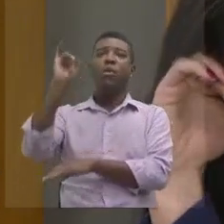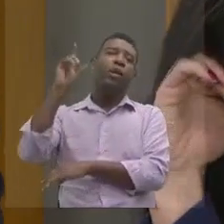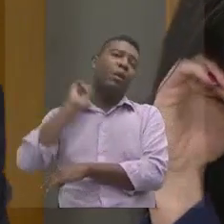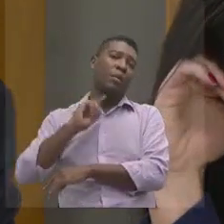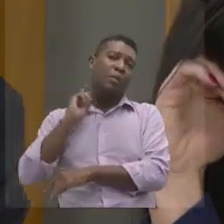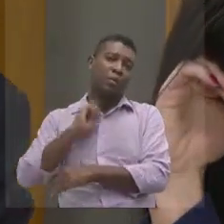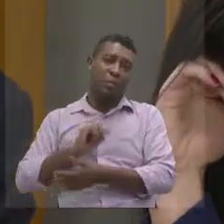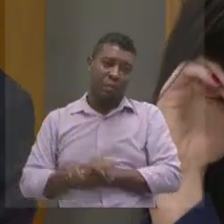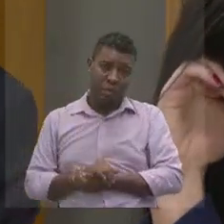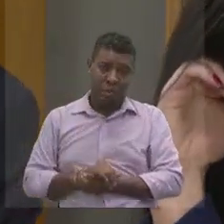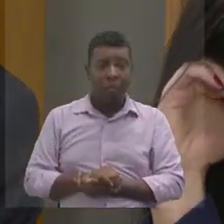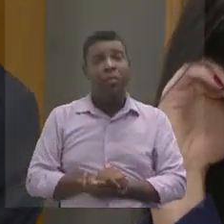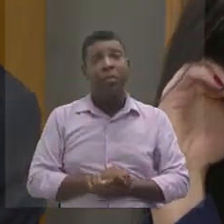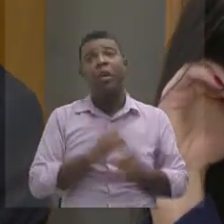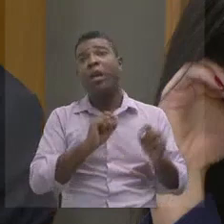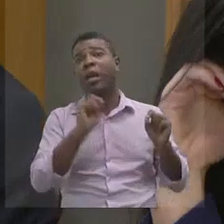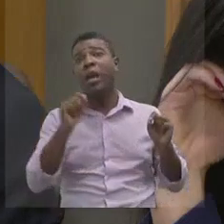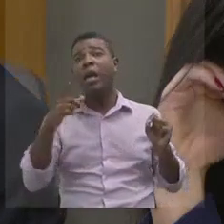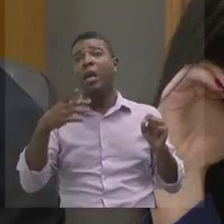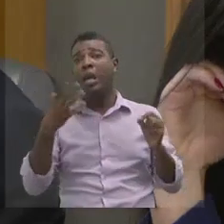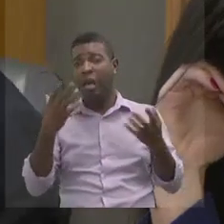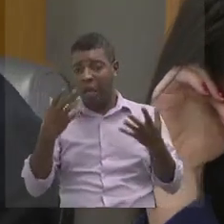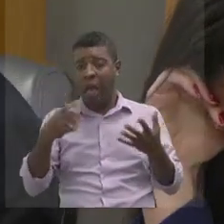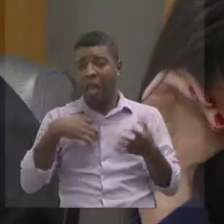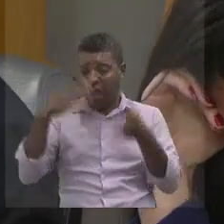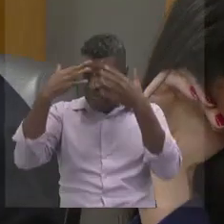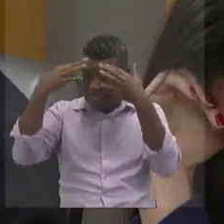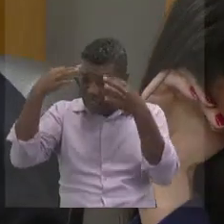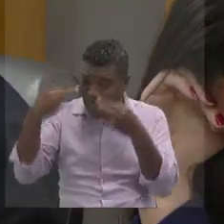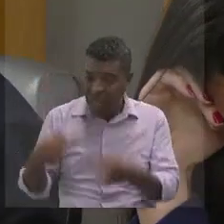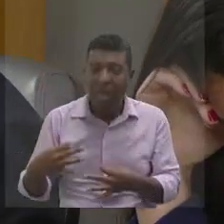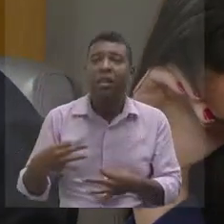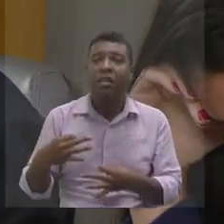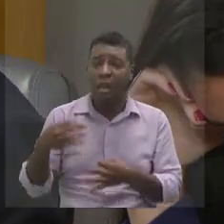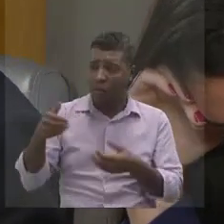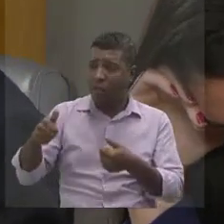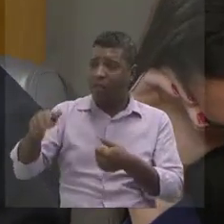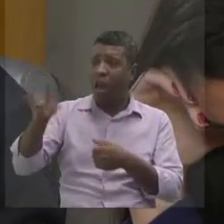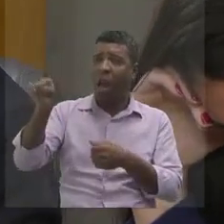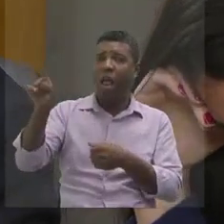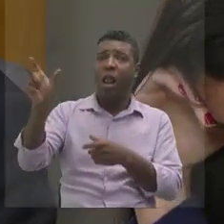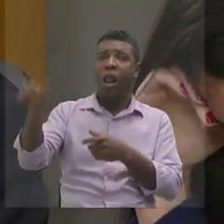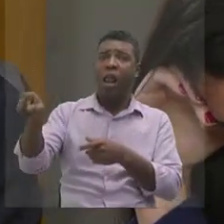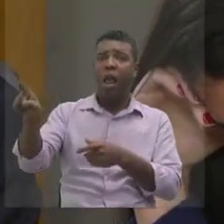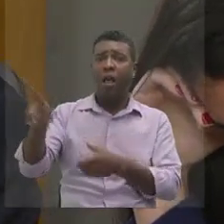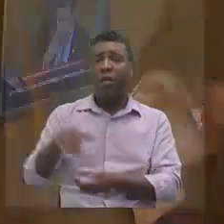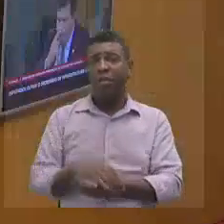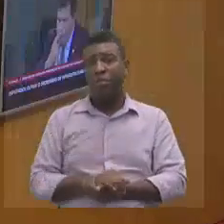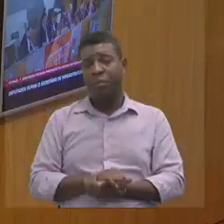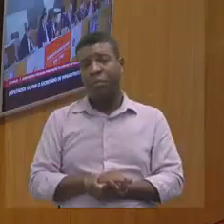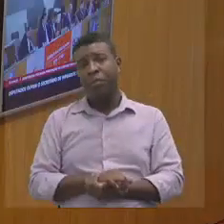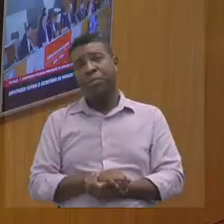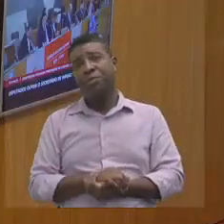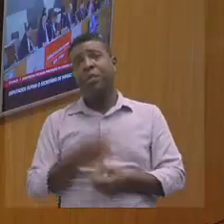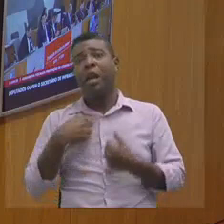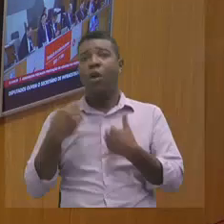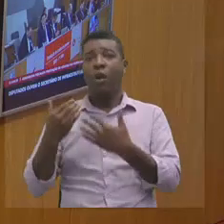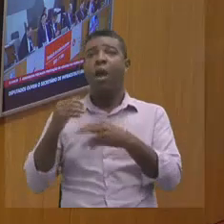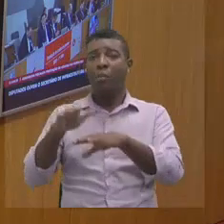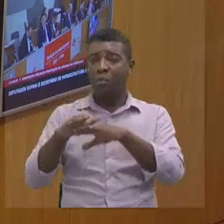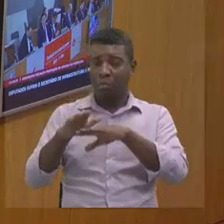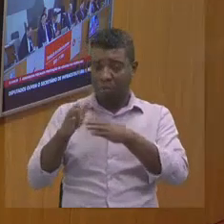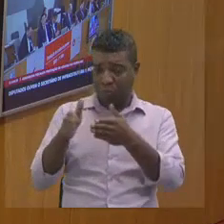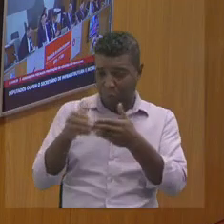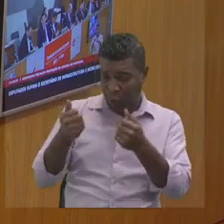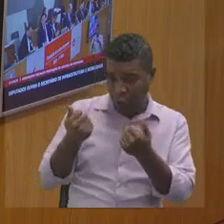quer ter certeza disso basta ir lá e eu quero até a secretária pediam e pente Senhor e pediu empenho do